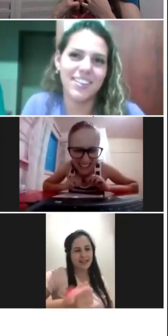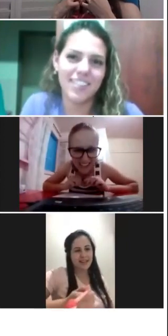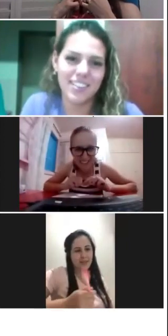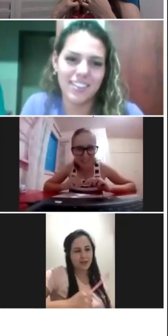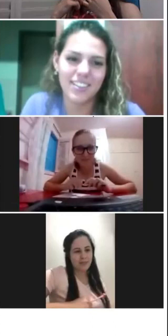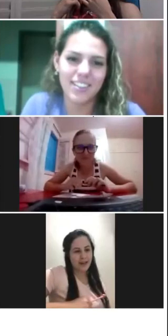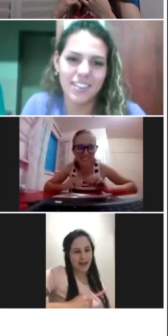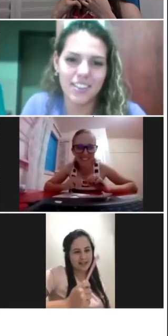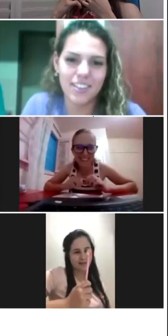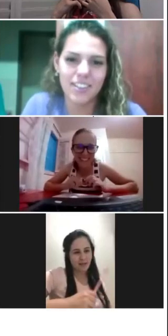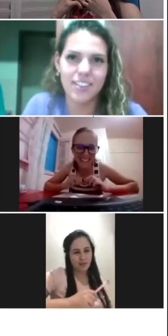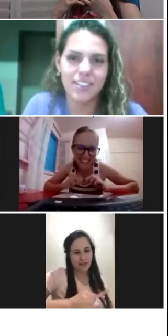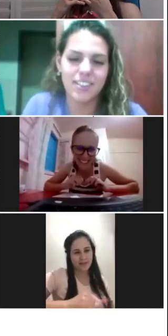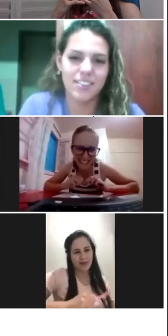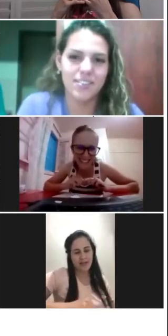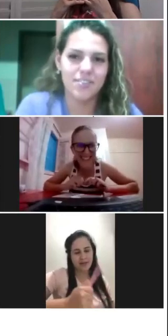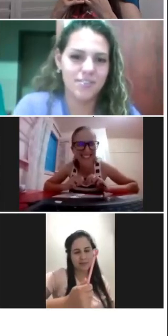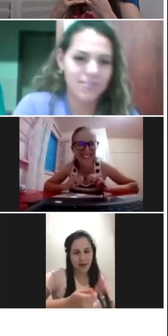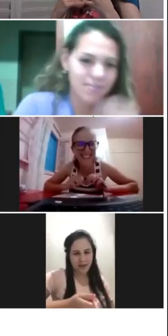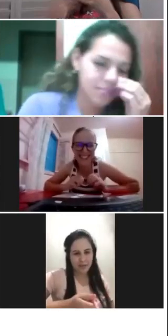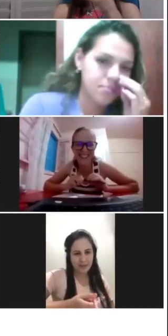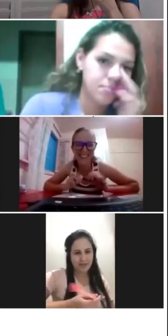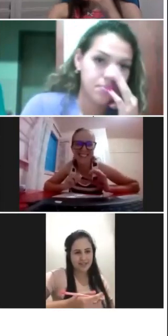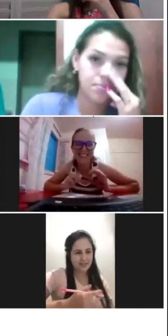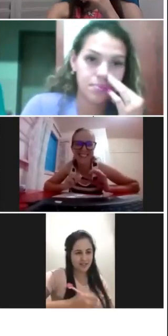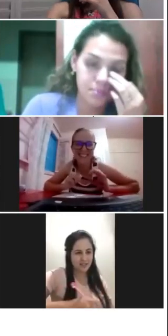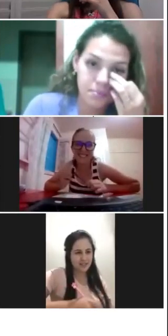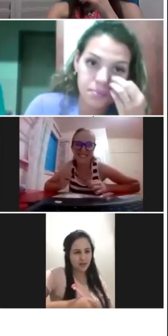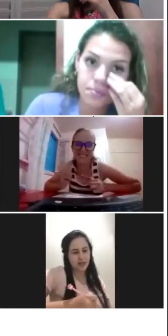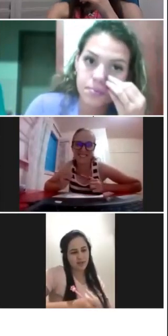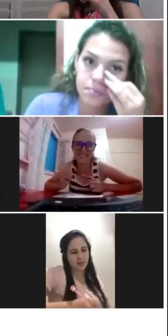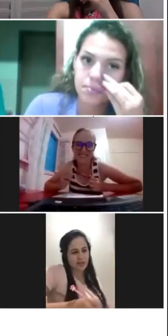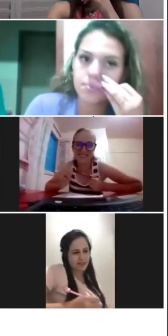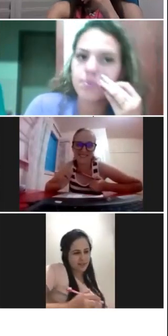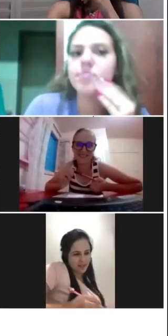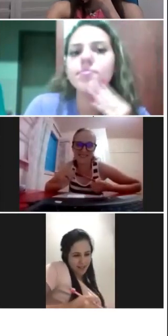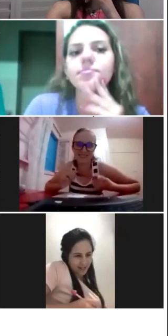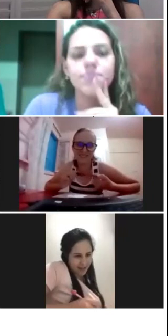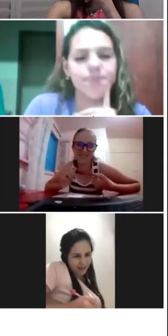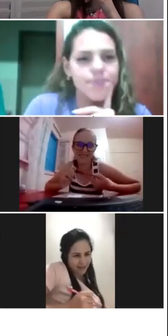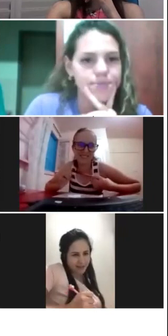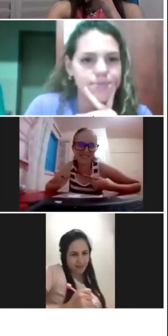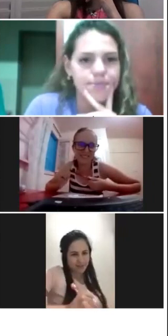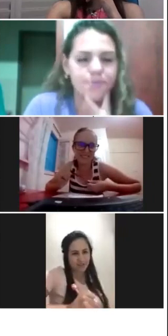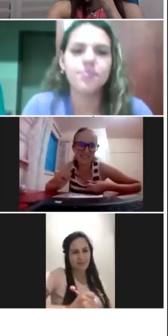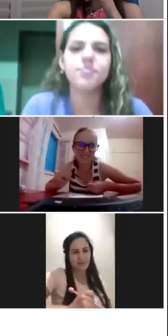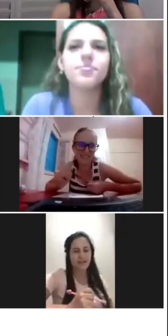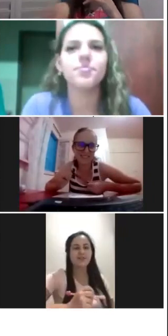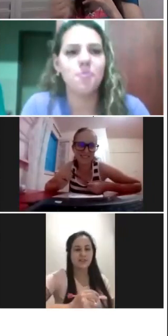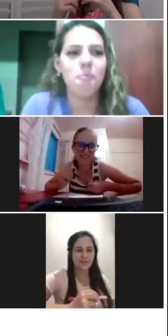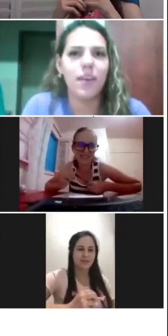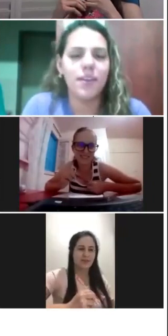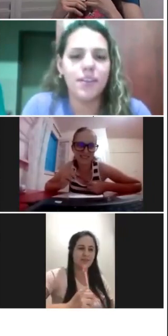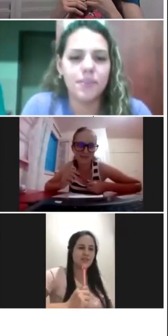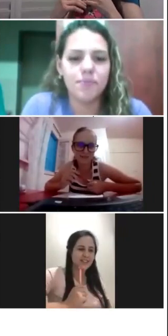A DNA polimerase vai pular de primer em primer, que vai sintetizar os pequenos pedaços de DNA, que vão ser chamados